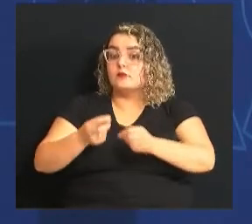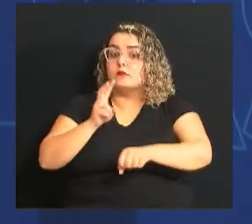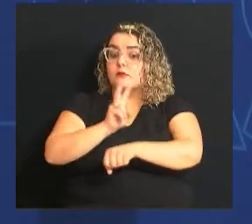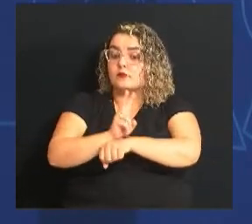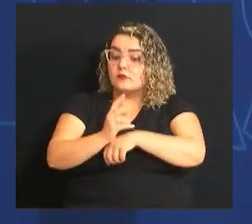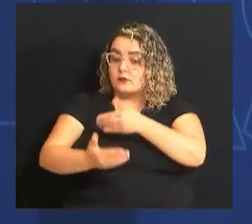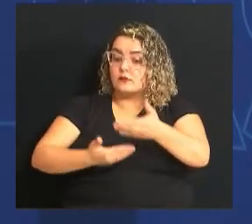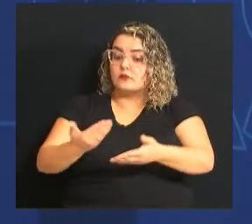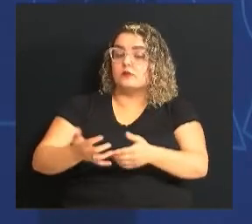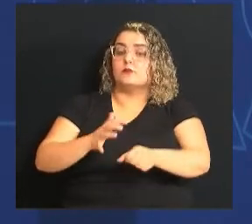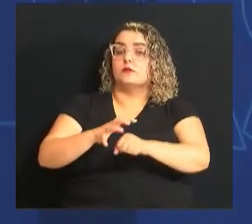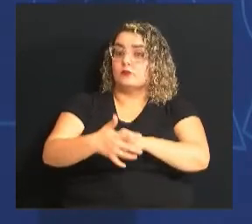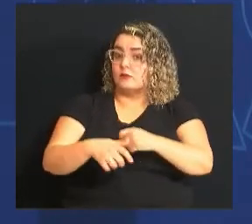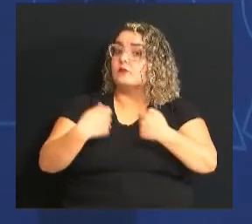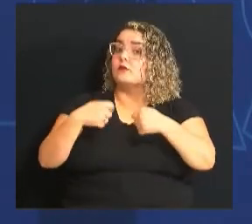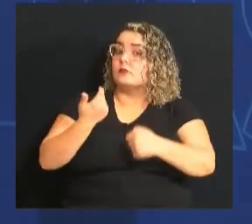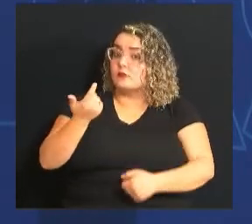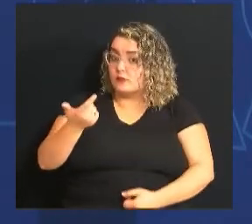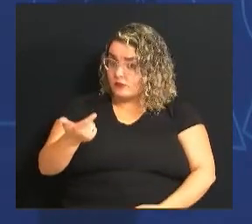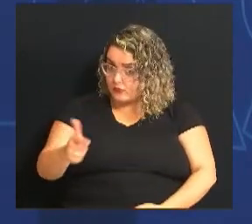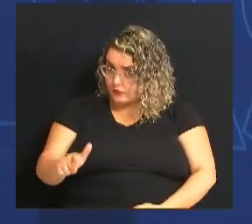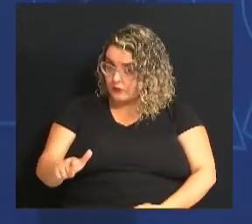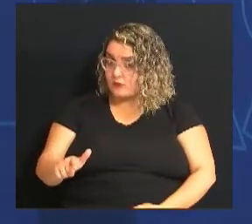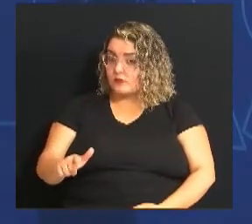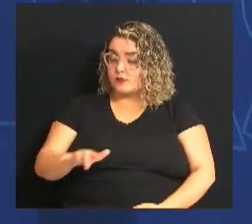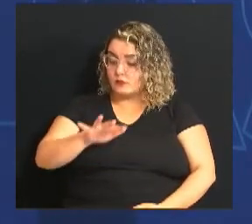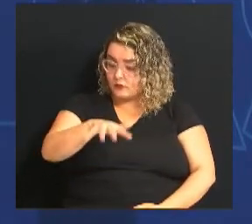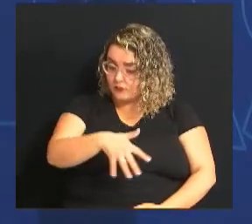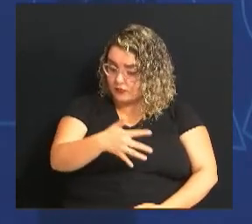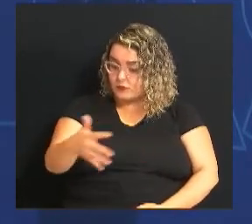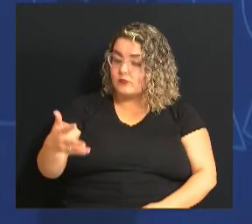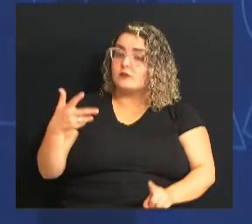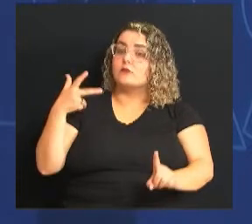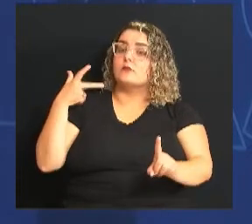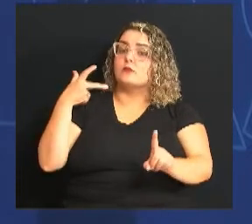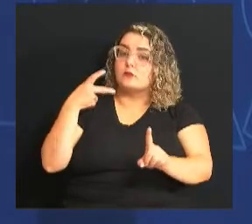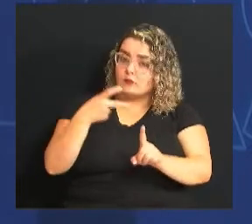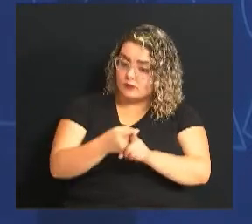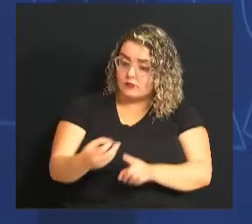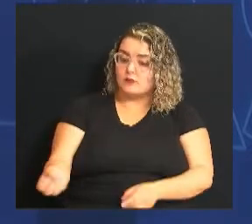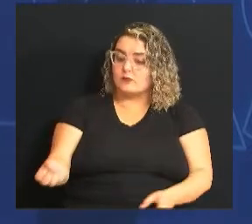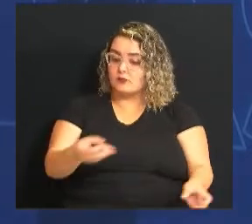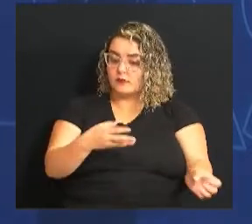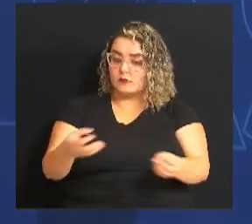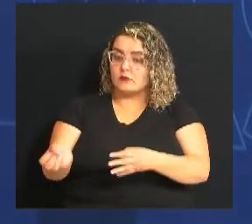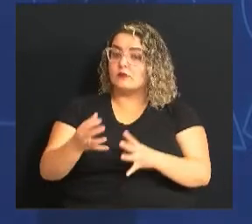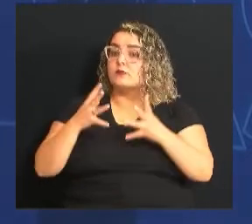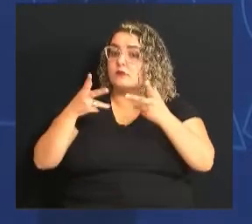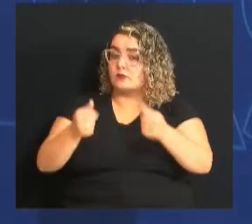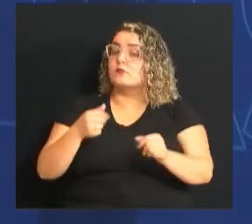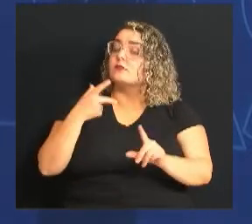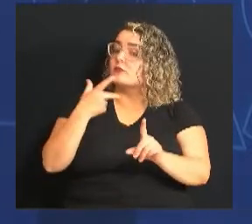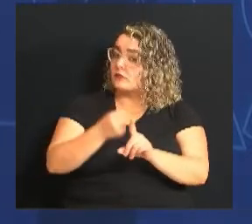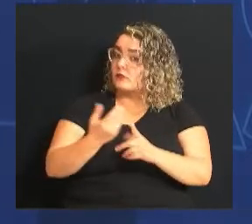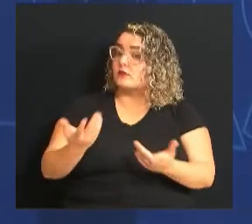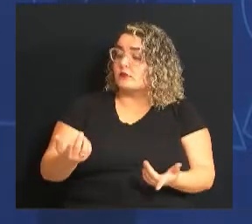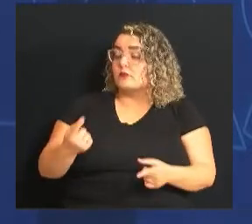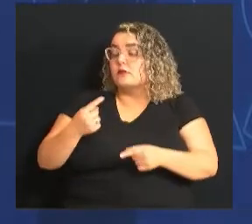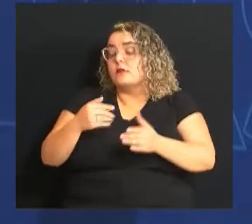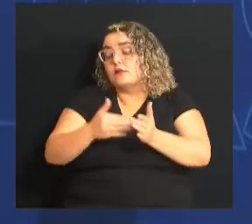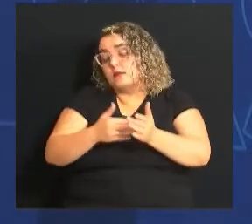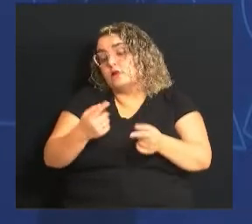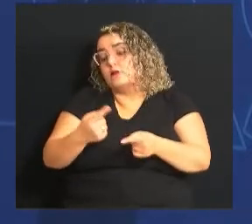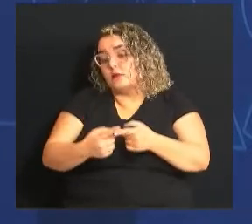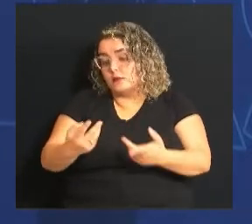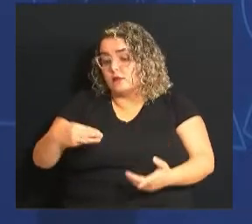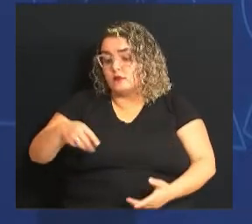elas precisam continuar. Caderneta de vacinação atualizada. Até porque, Marcelo, tantos